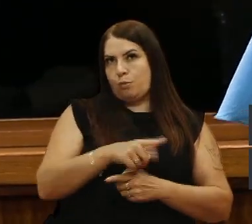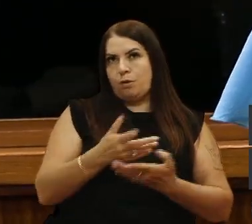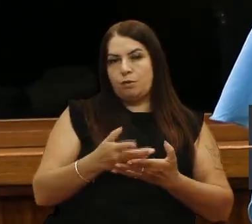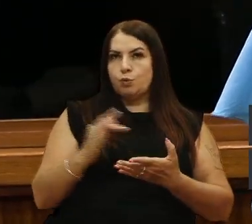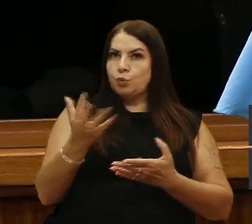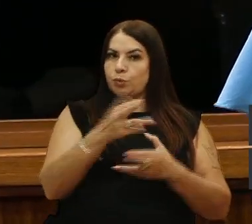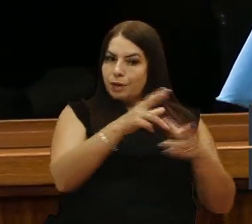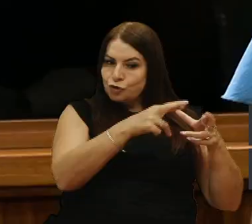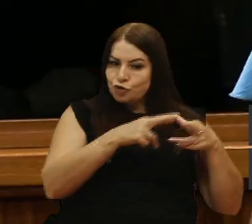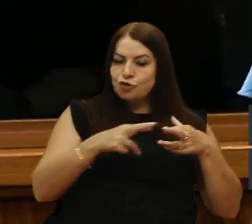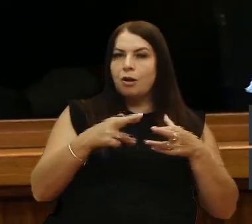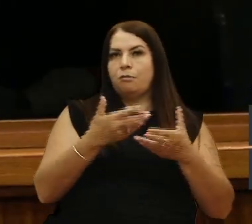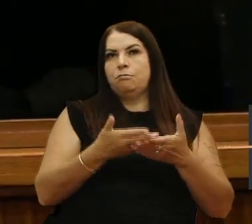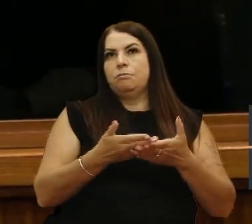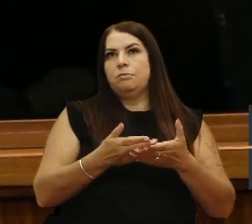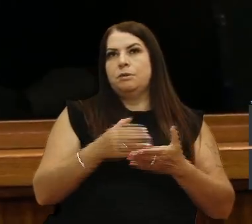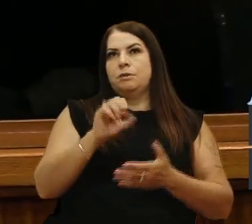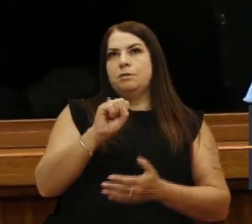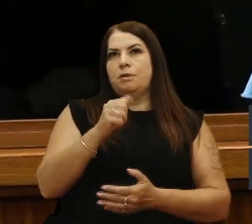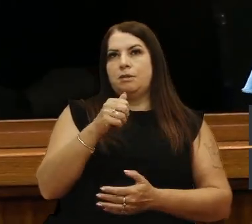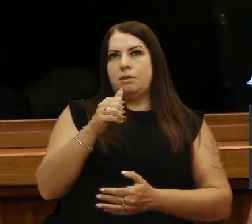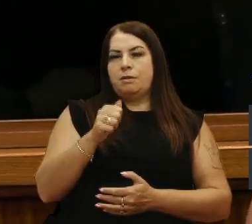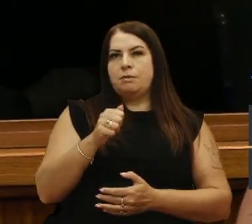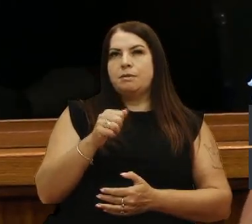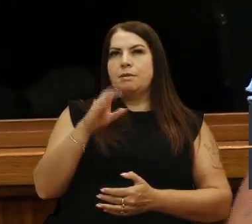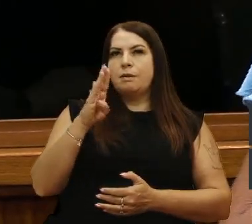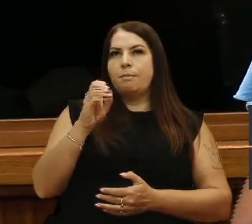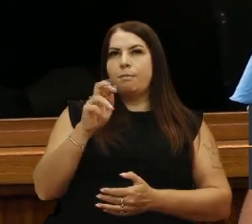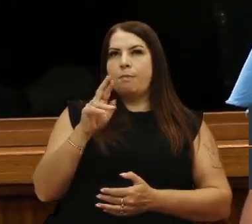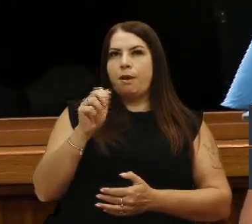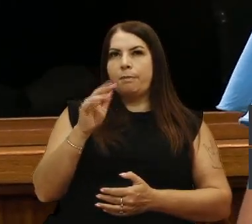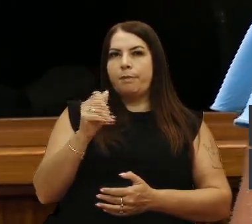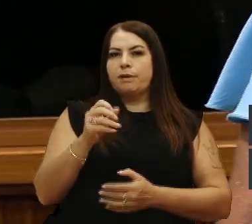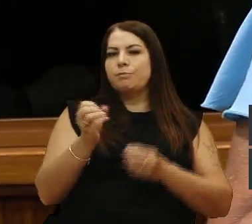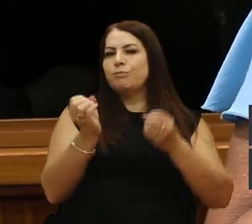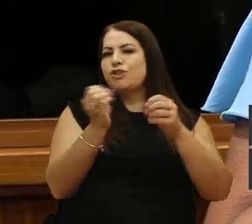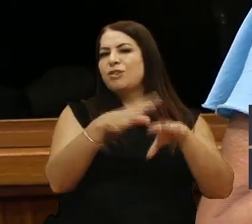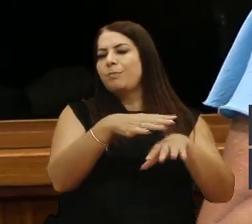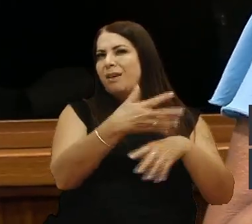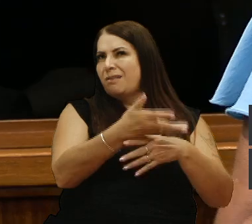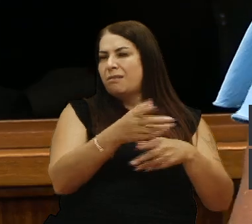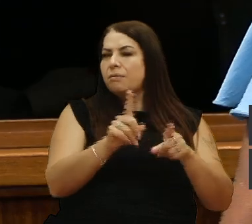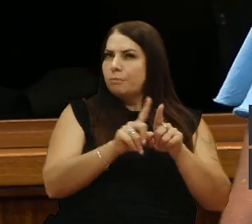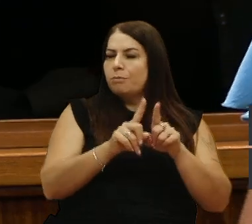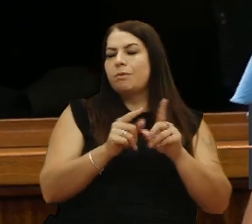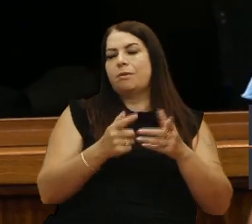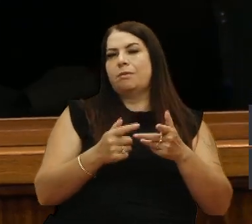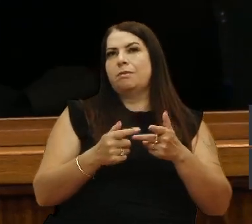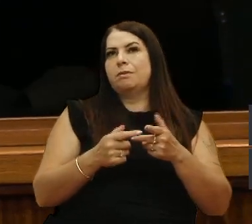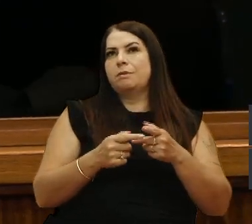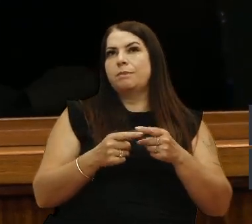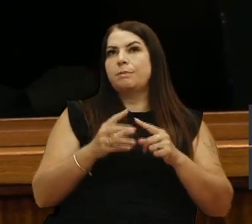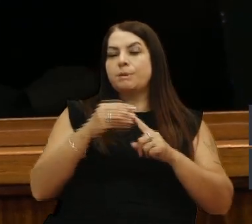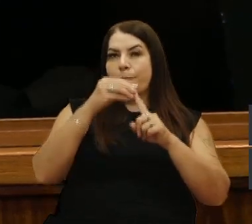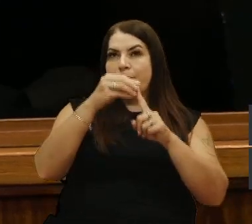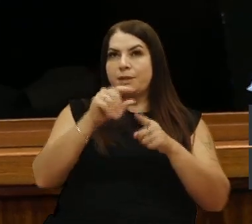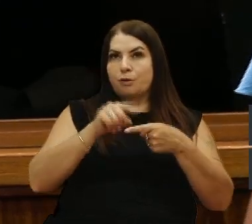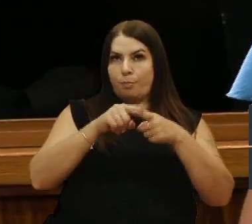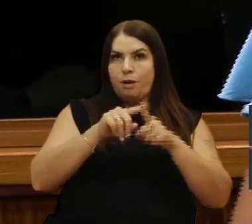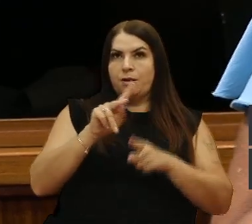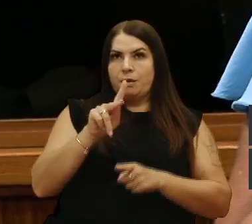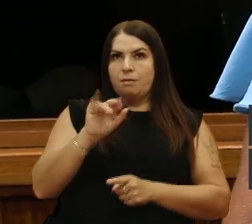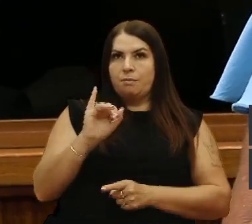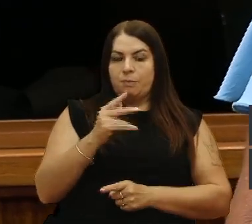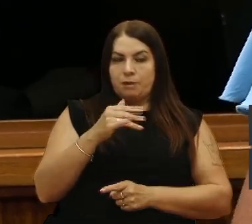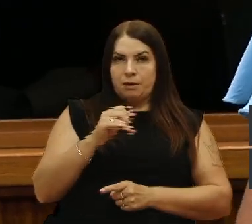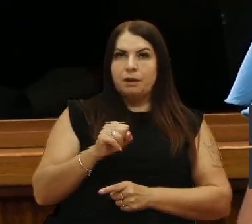aquela região, Santa Bárbara, ali é muito abandonada também. Mas, especificamente do Parque dos Pinhais, a